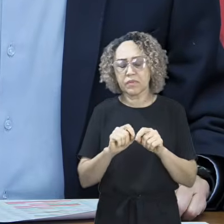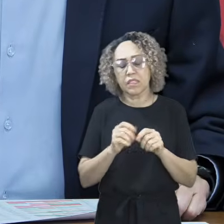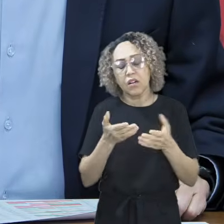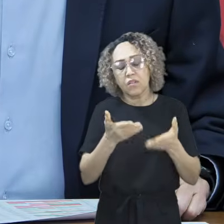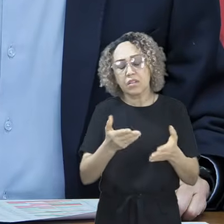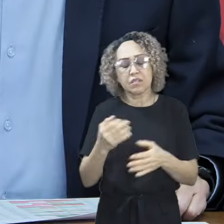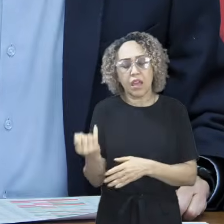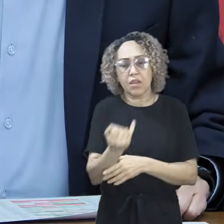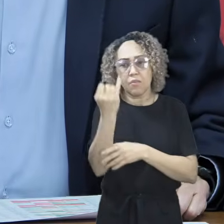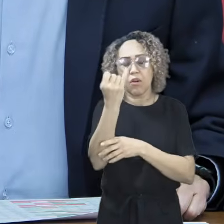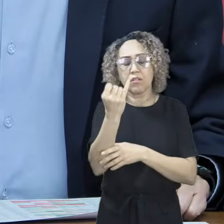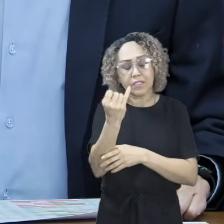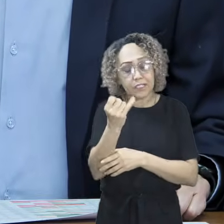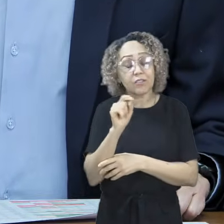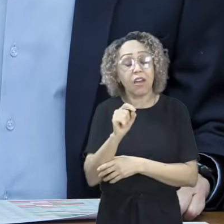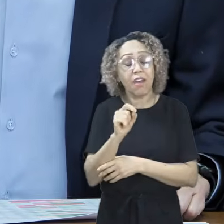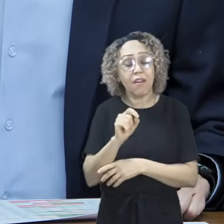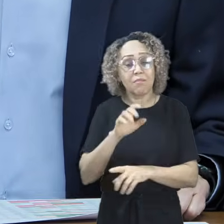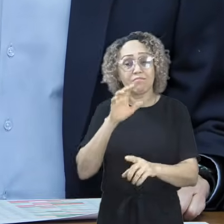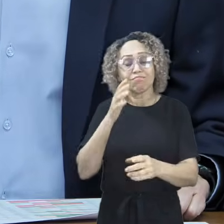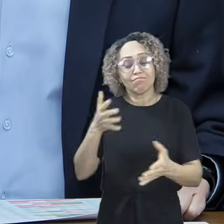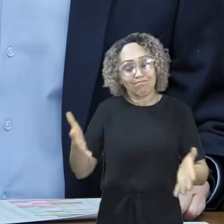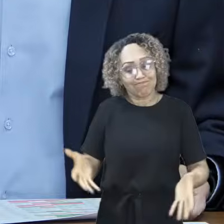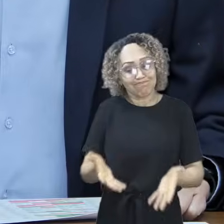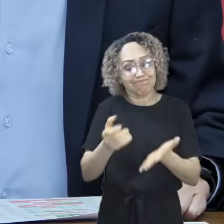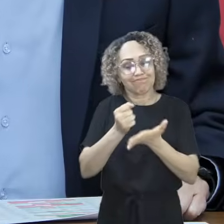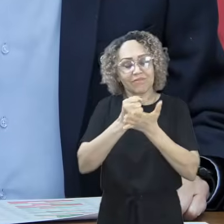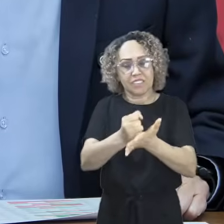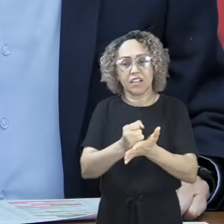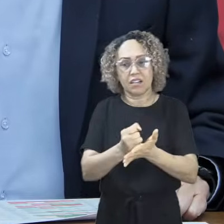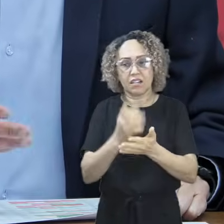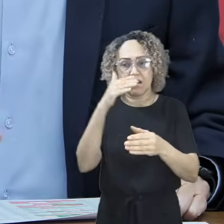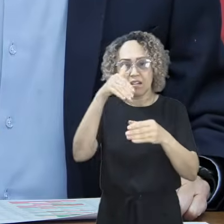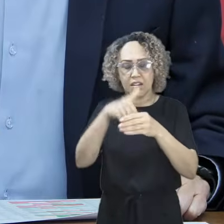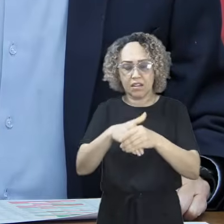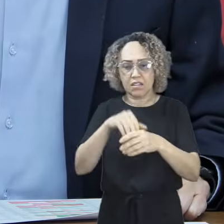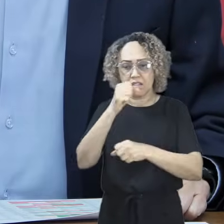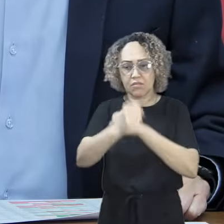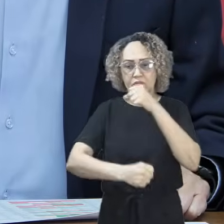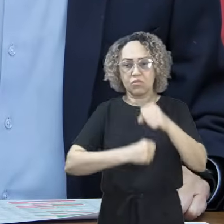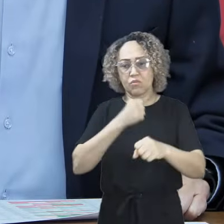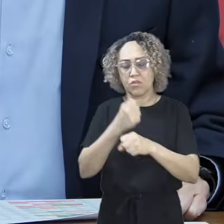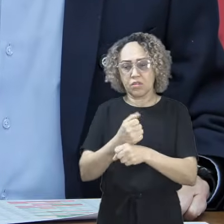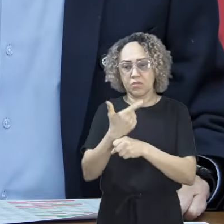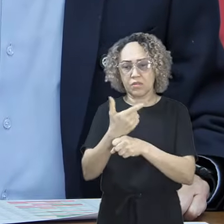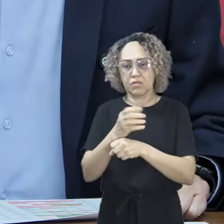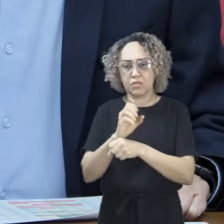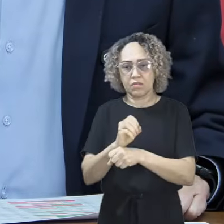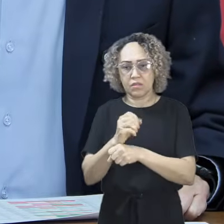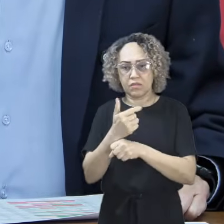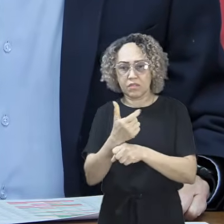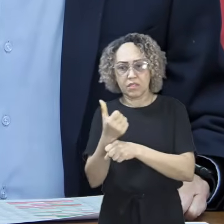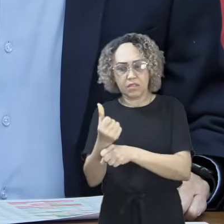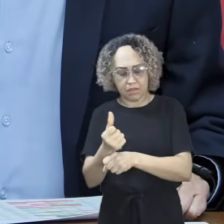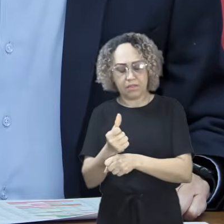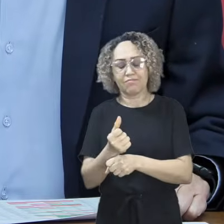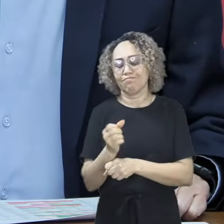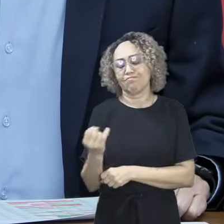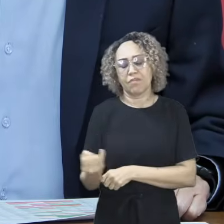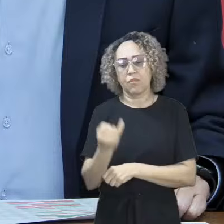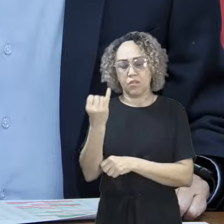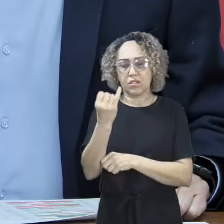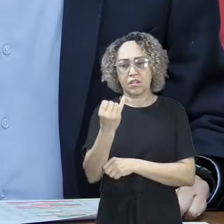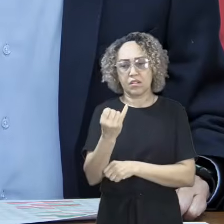do ano que vem. Eu vou passar para você, que aí você faz a sua avaliação, o seu comentário e fala